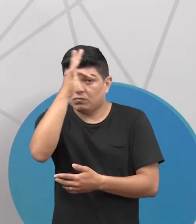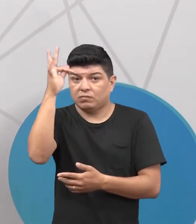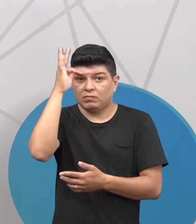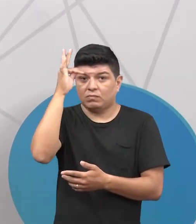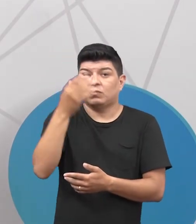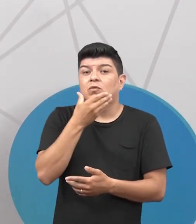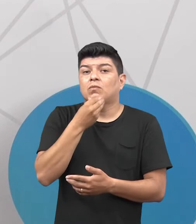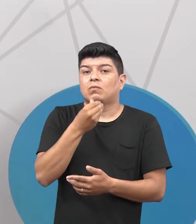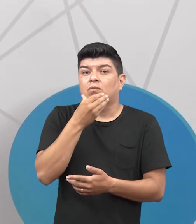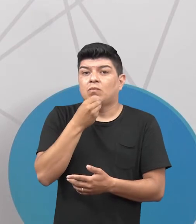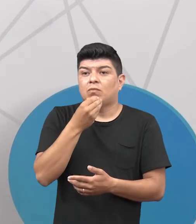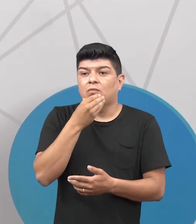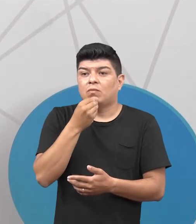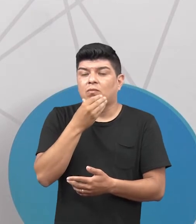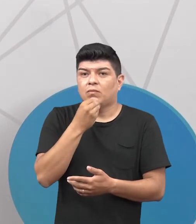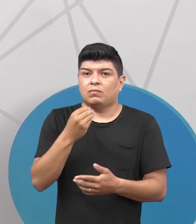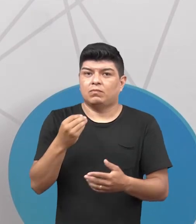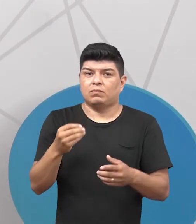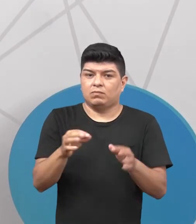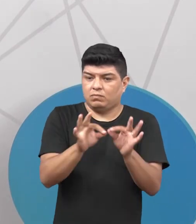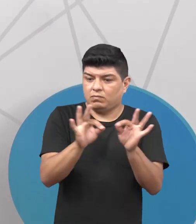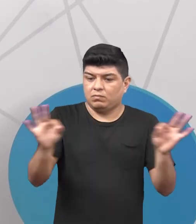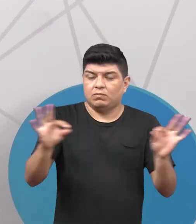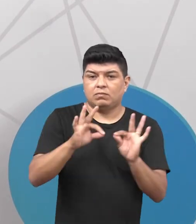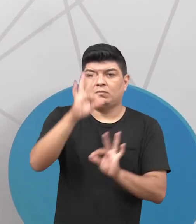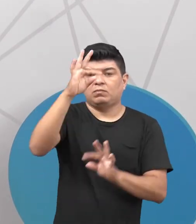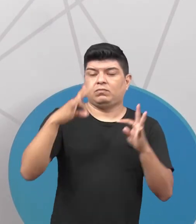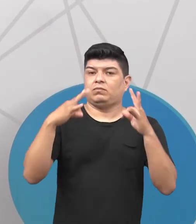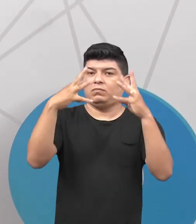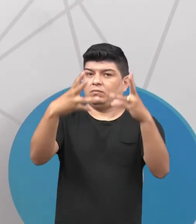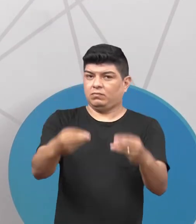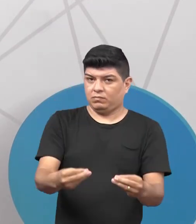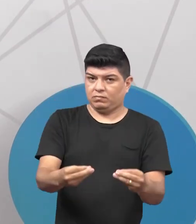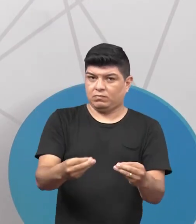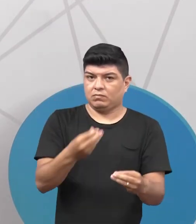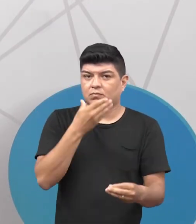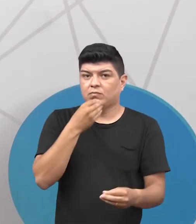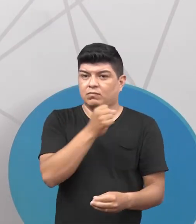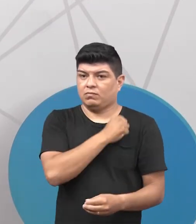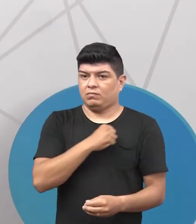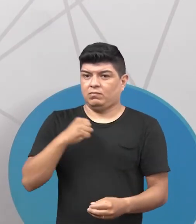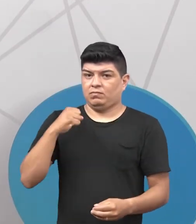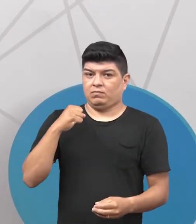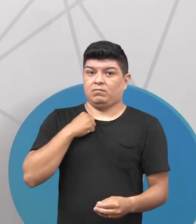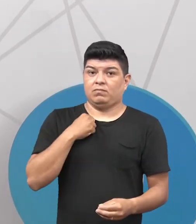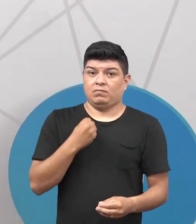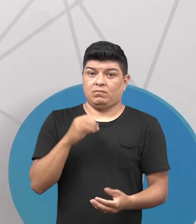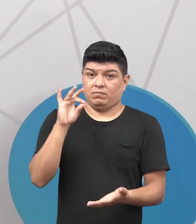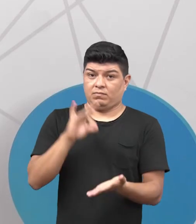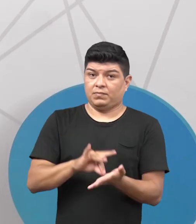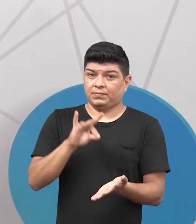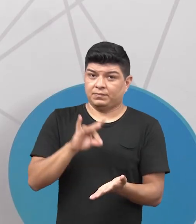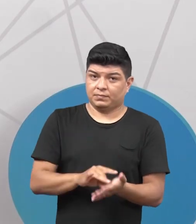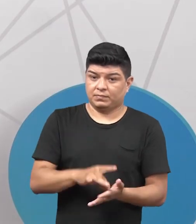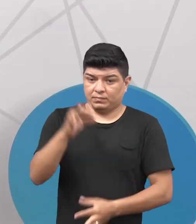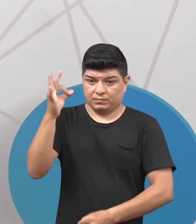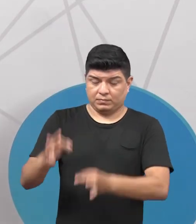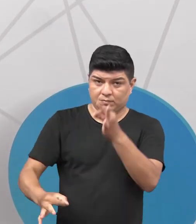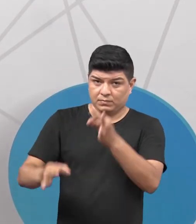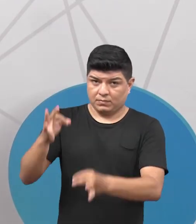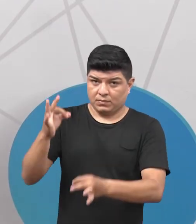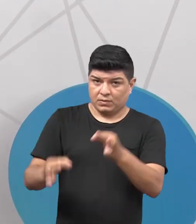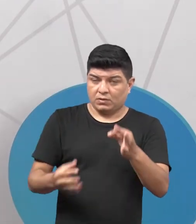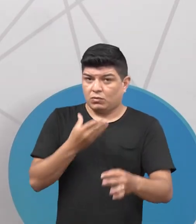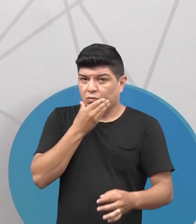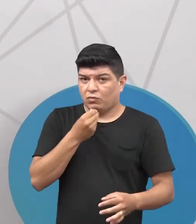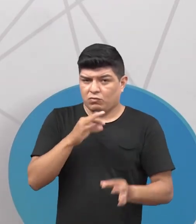que o homem é a medida de todas as coisas. Para Sócrates, a essência é a verdade, a essência é a justiça. O